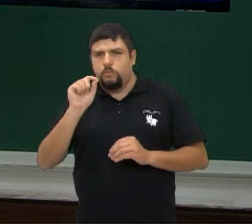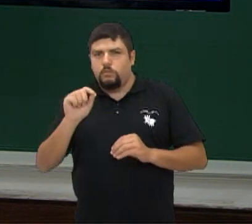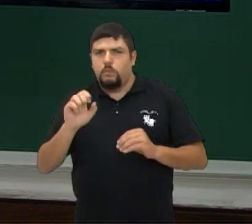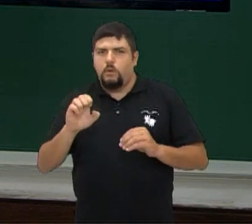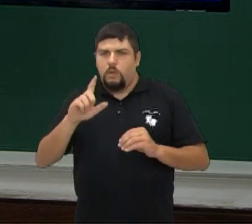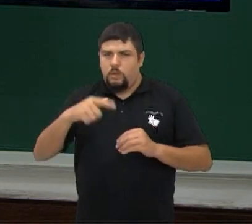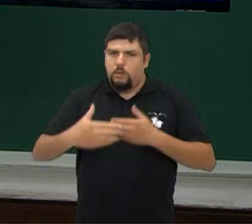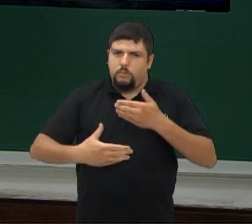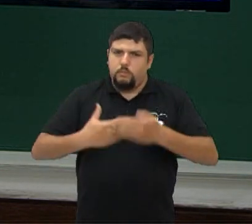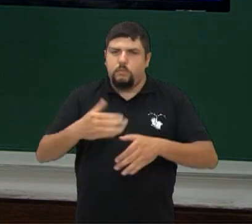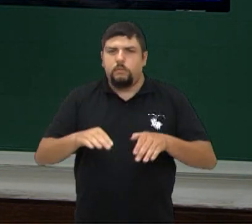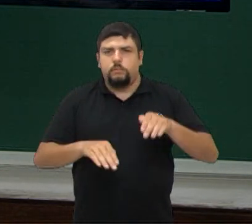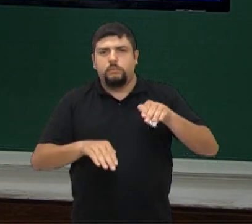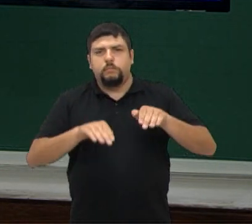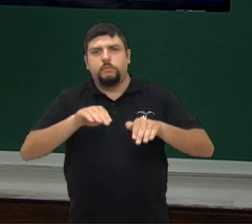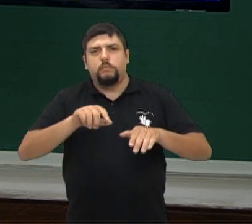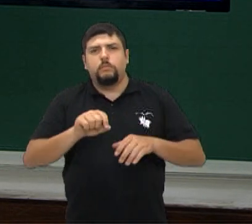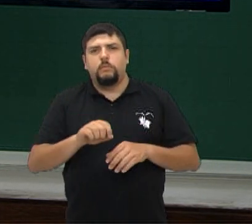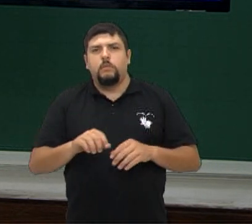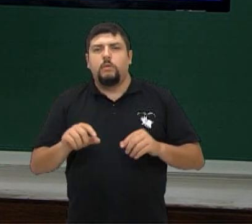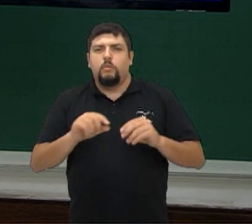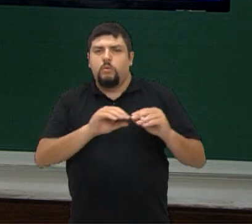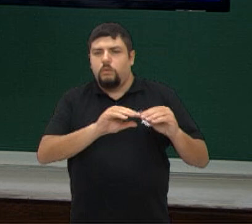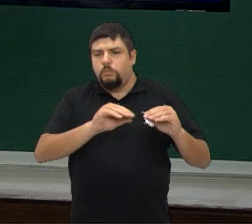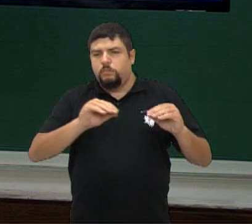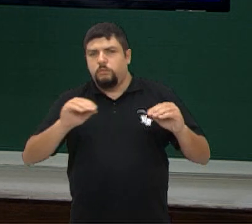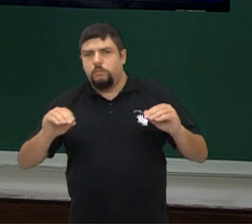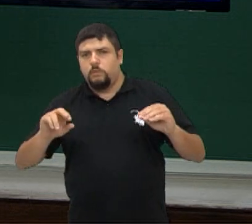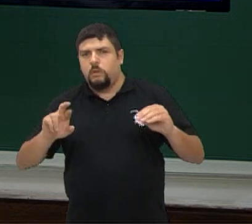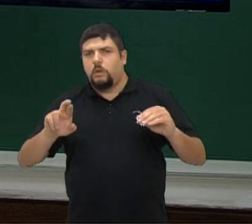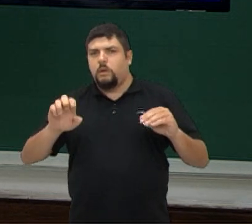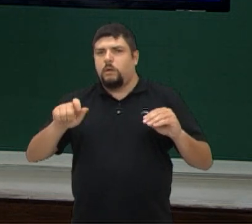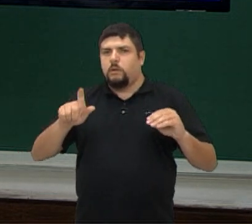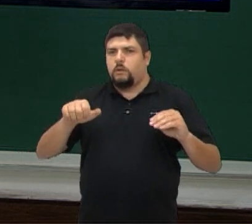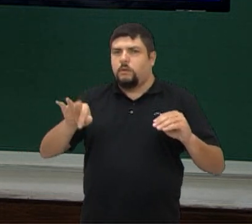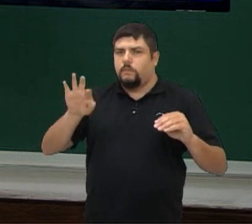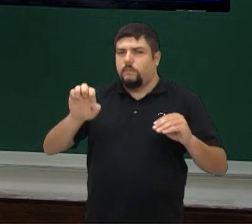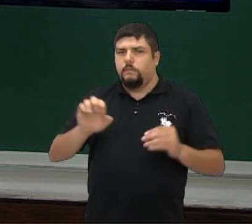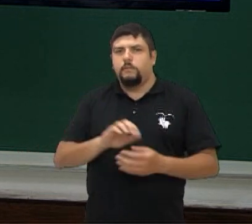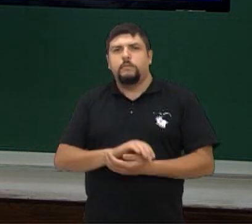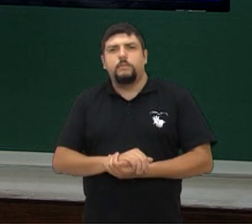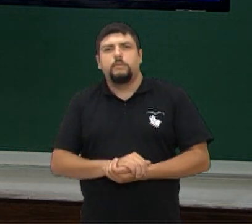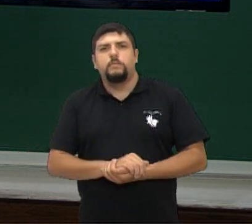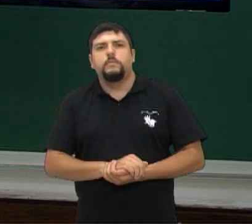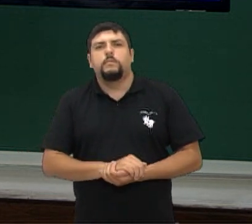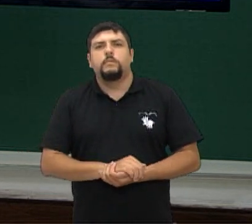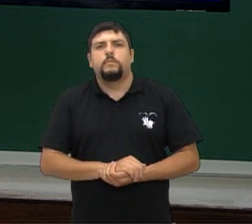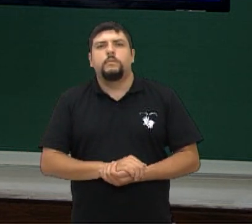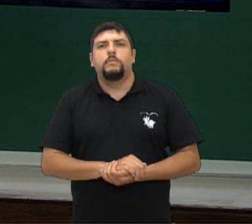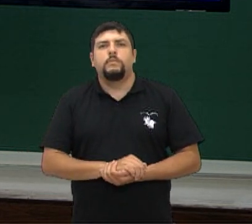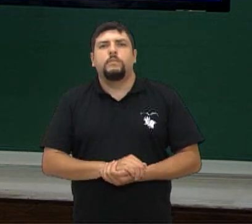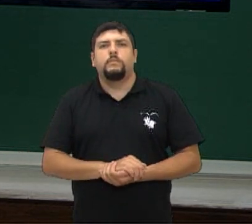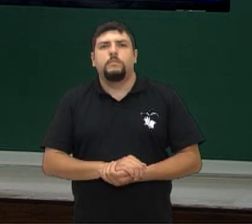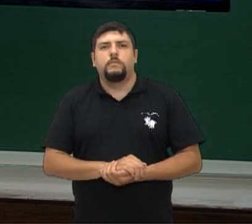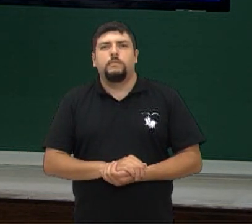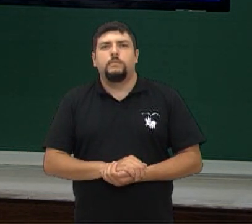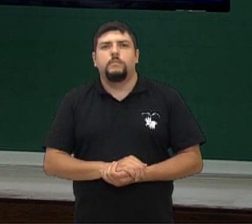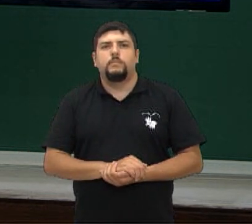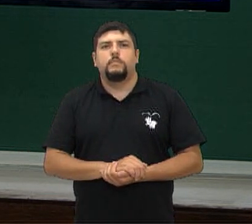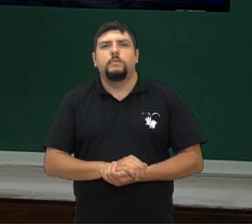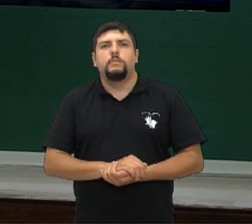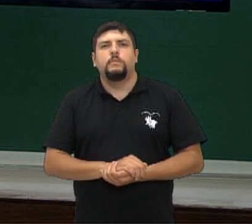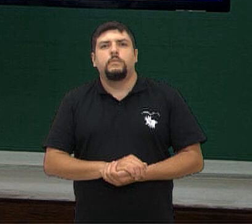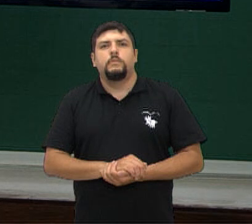equilíbrio. Vou deslocar lá para o lado dos reagentes, ou seja, para consumir isso aqui, se desfazer nos dois reagentes que eu tenho ali, nas duas